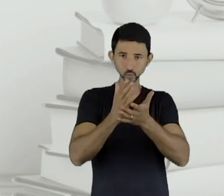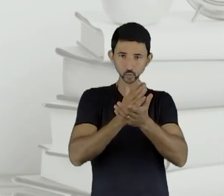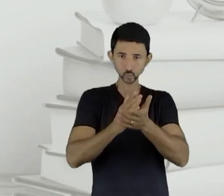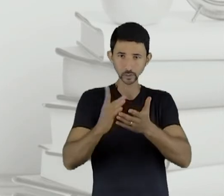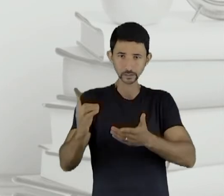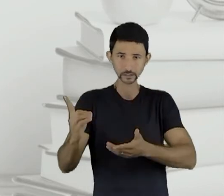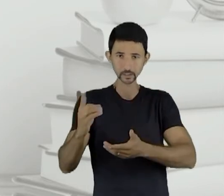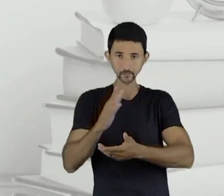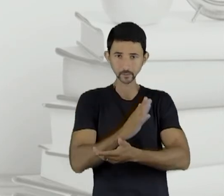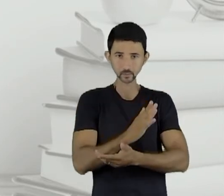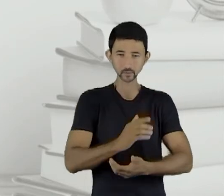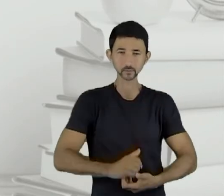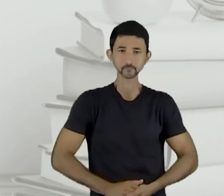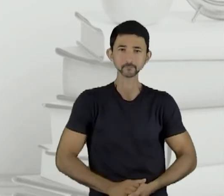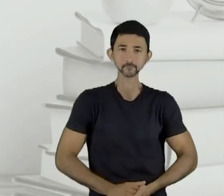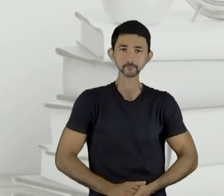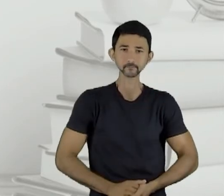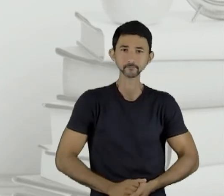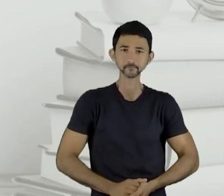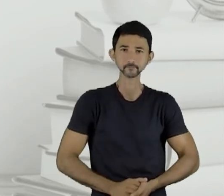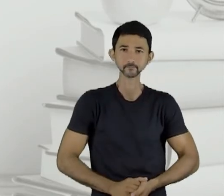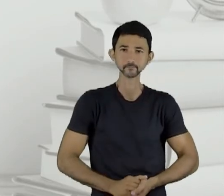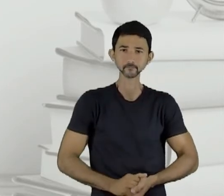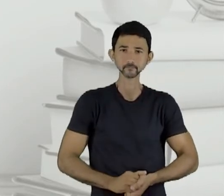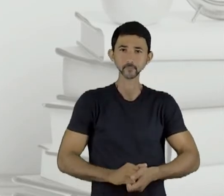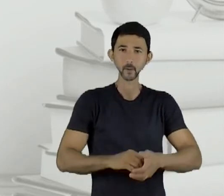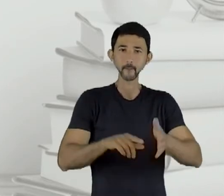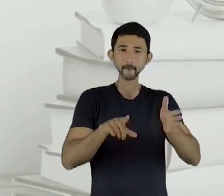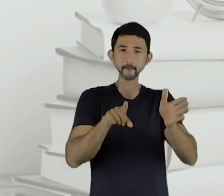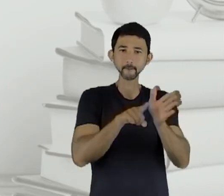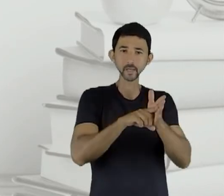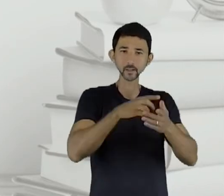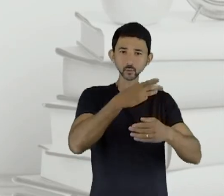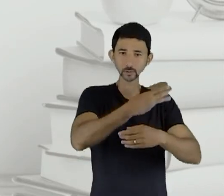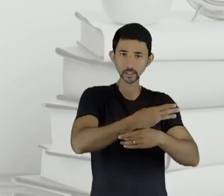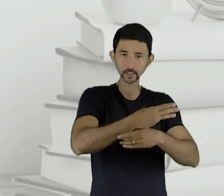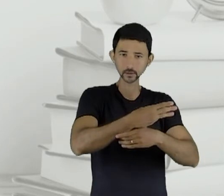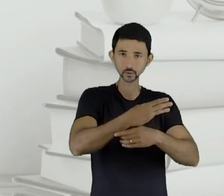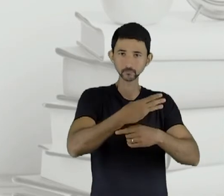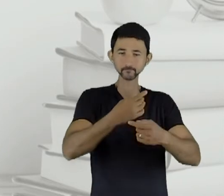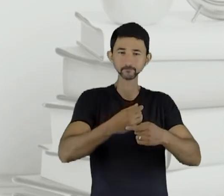para a esquerda. Está em marcação lá, menos 3 inteiros e 2 terços.